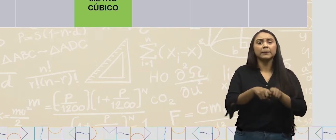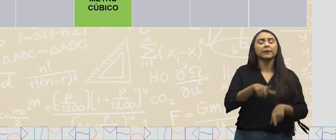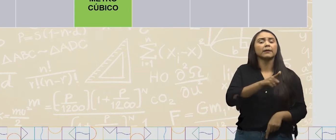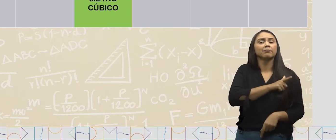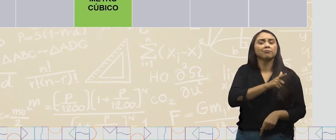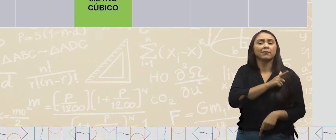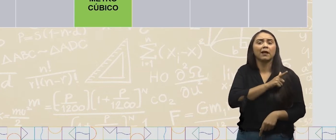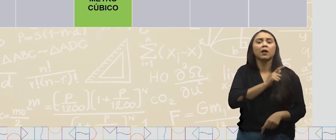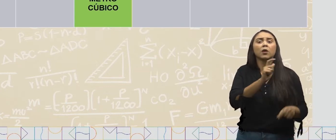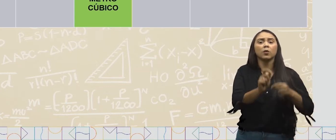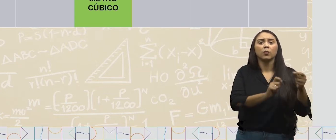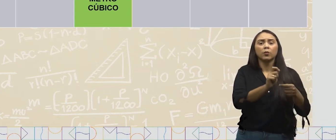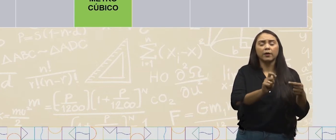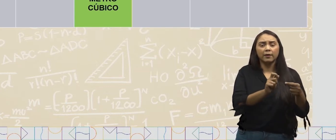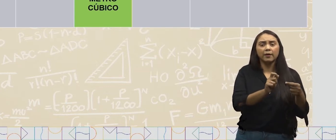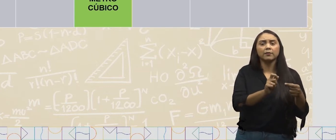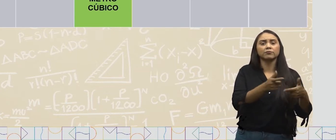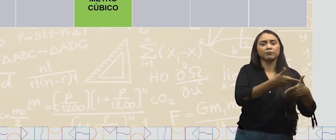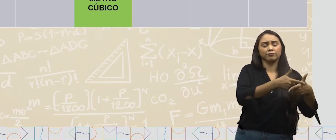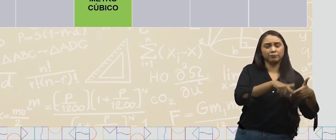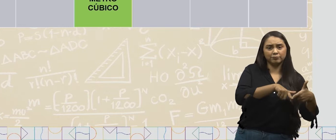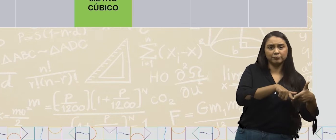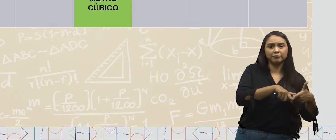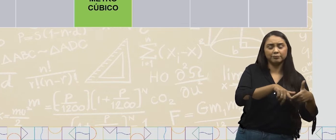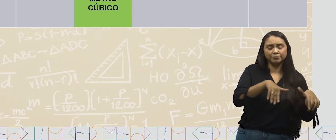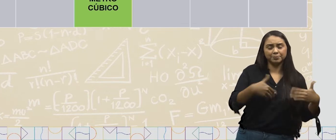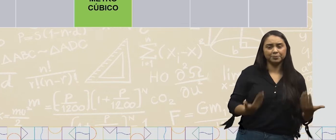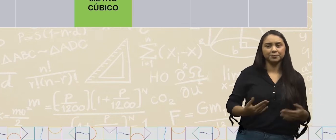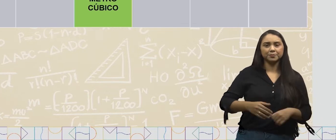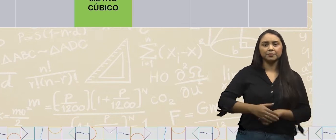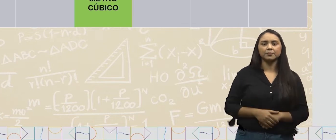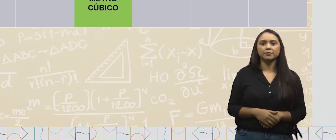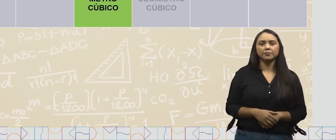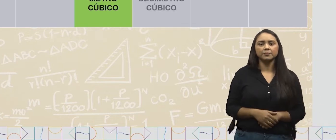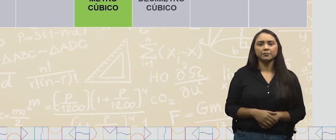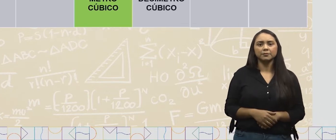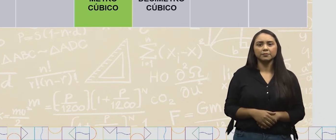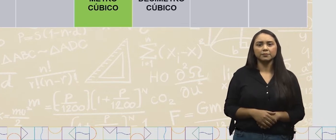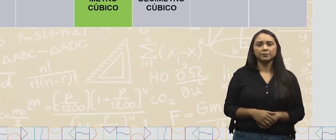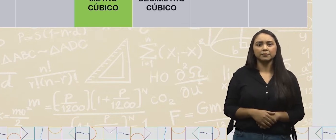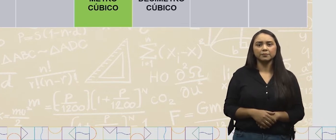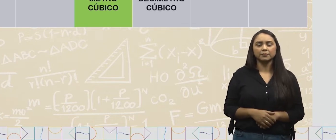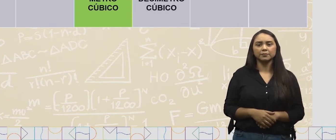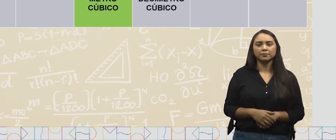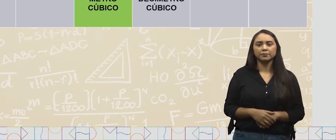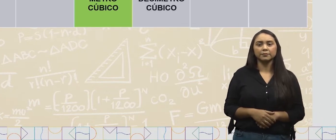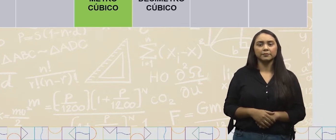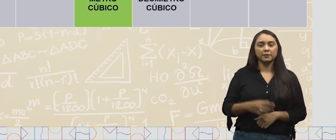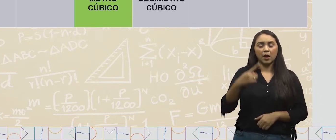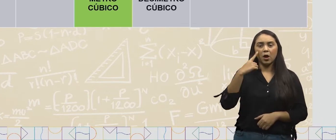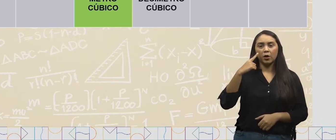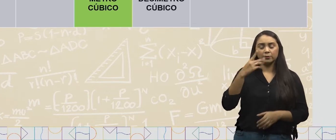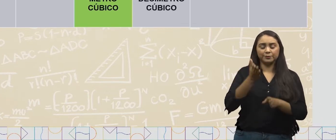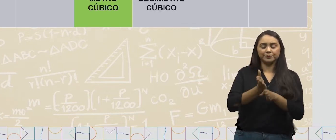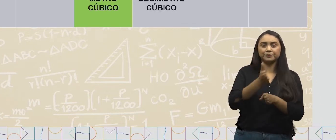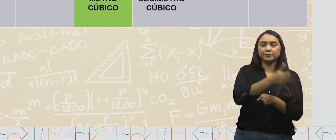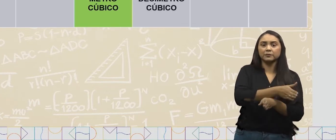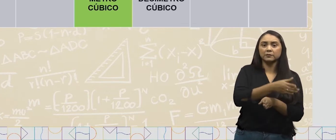os menores. Indo para os submúltiplos, temos o decímetro cúbico. Observe